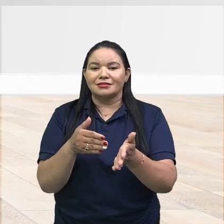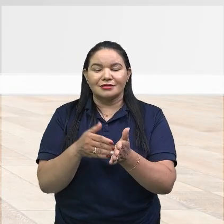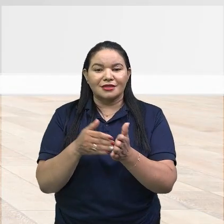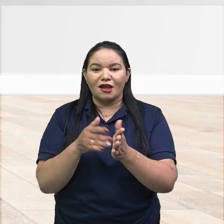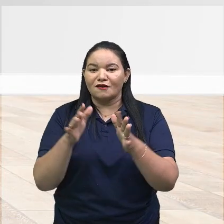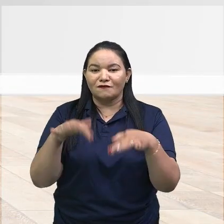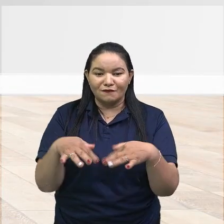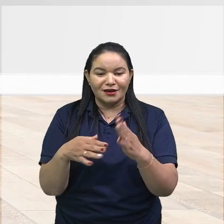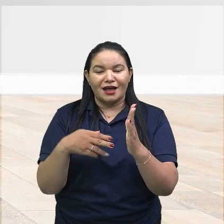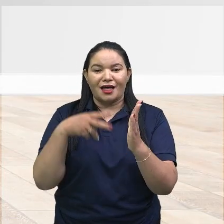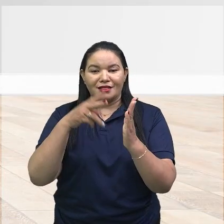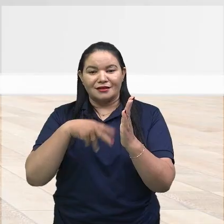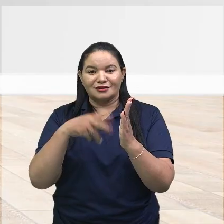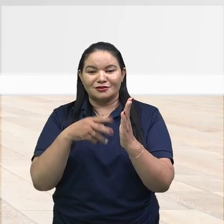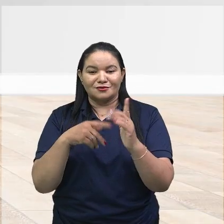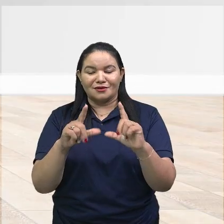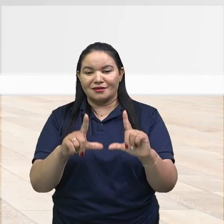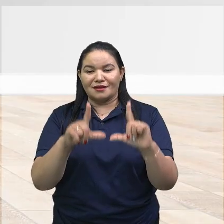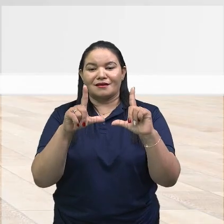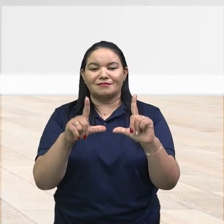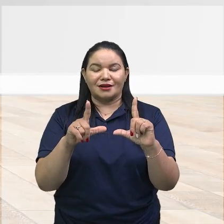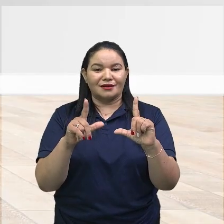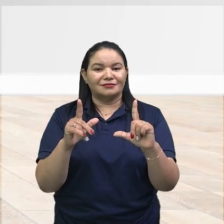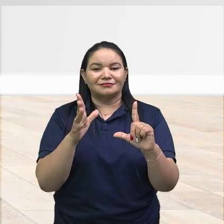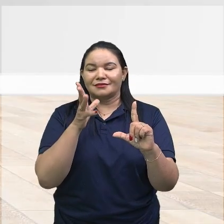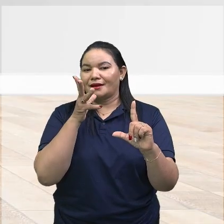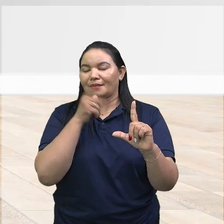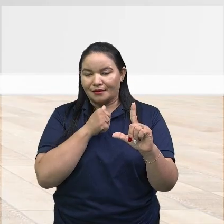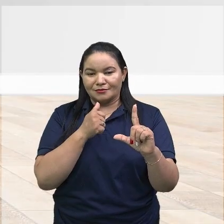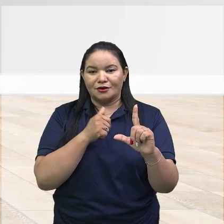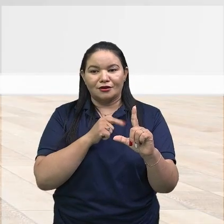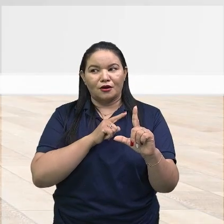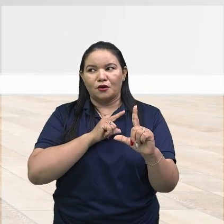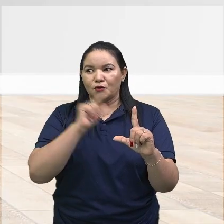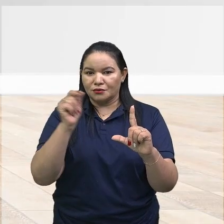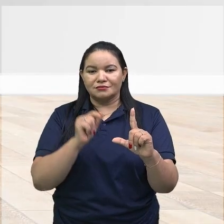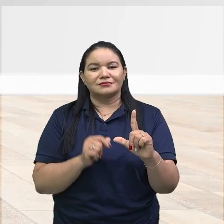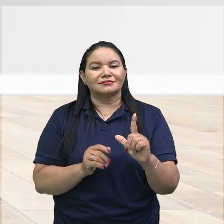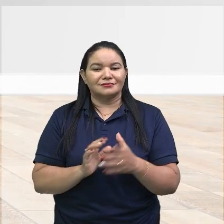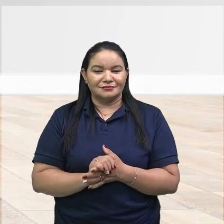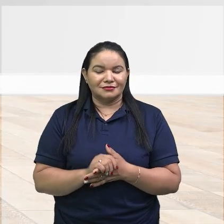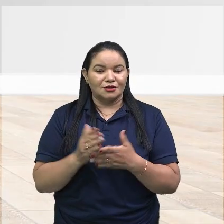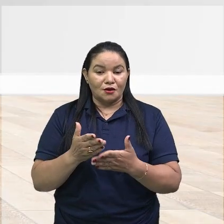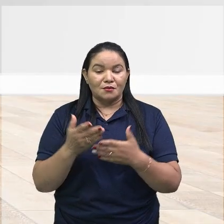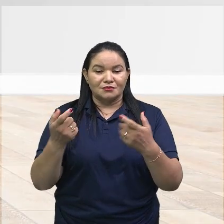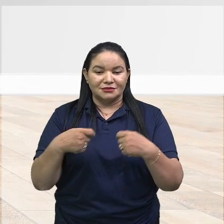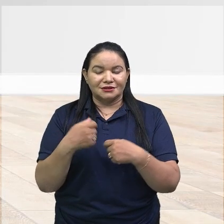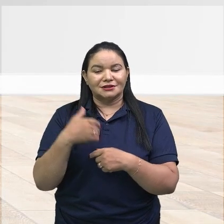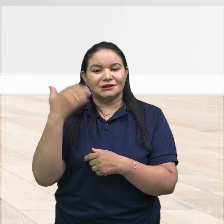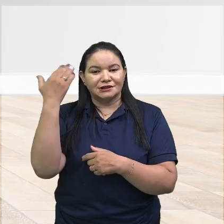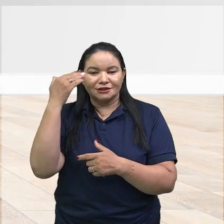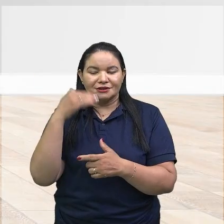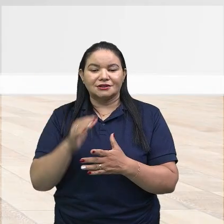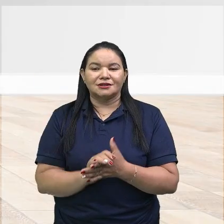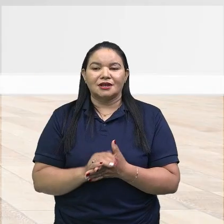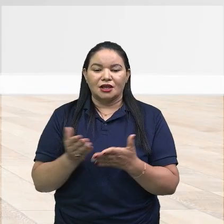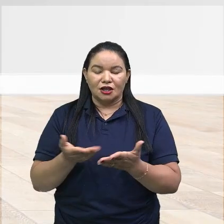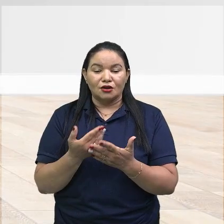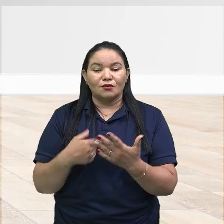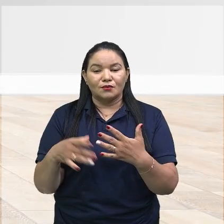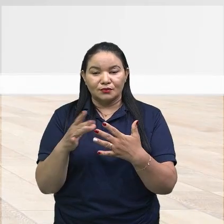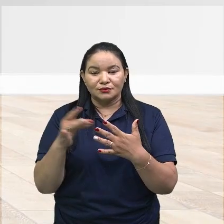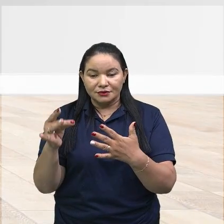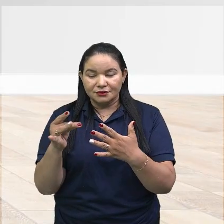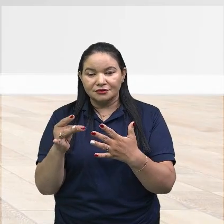para otimizar esse processo de informação, da pessoa compreender a informação, já existe ali uma codificação,